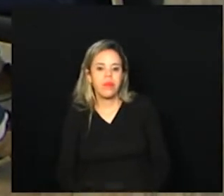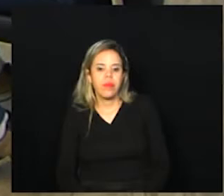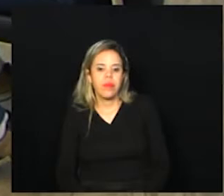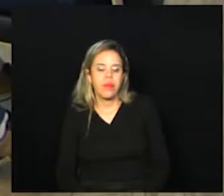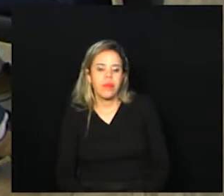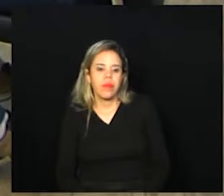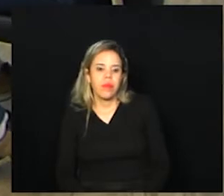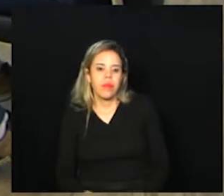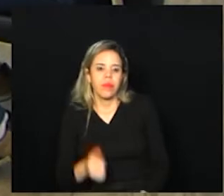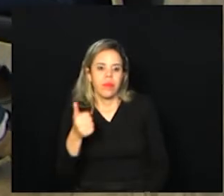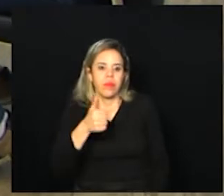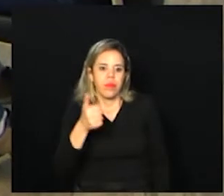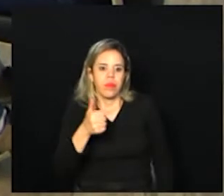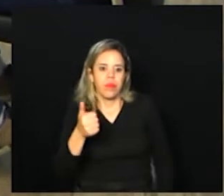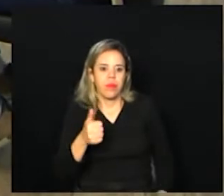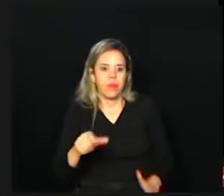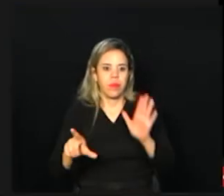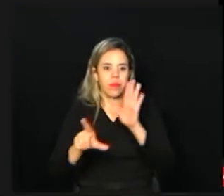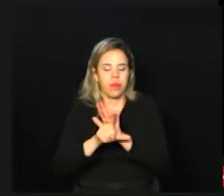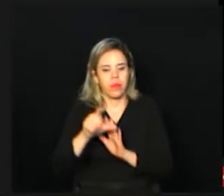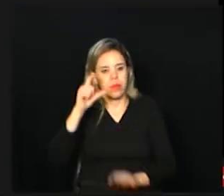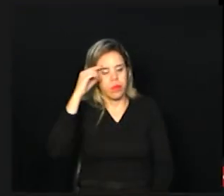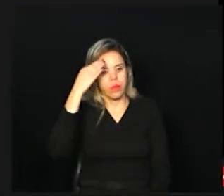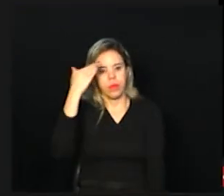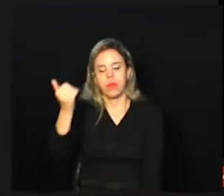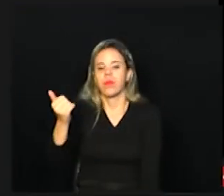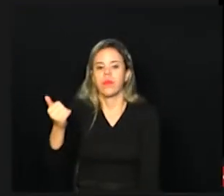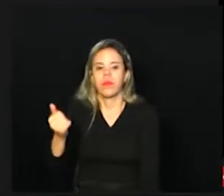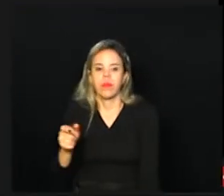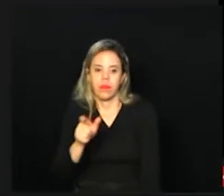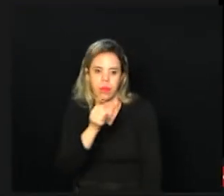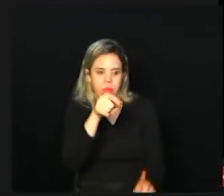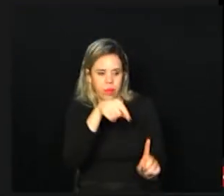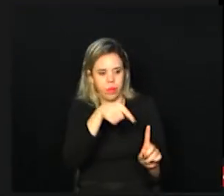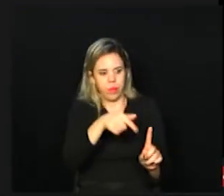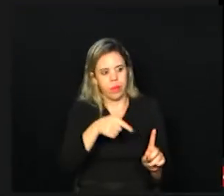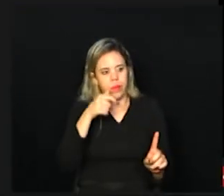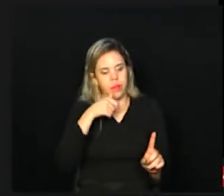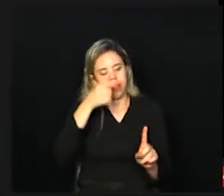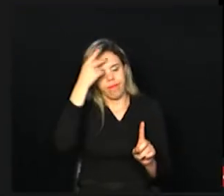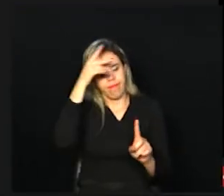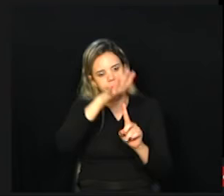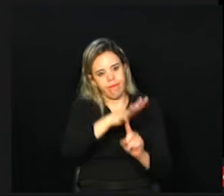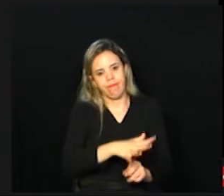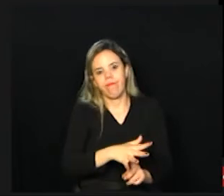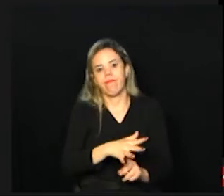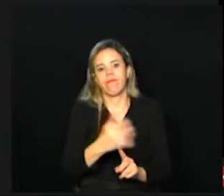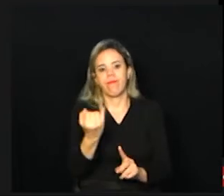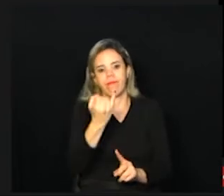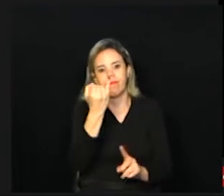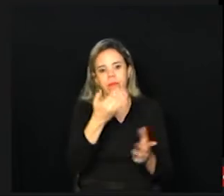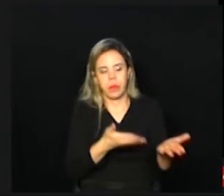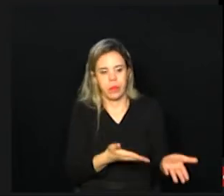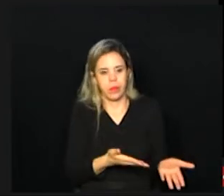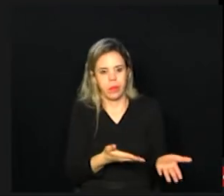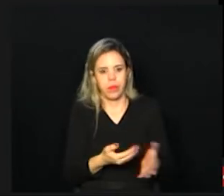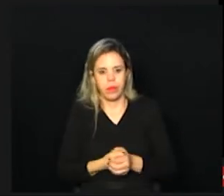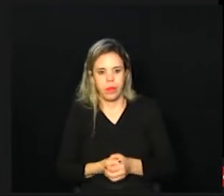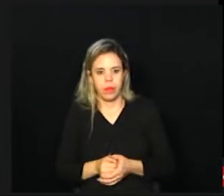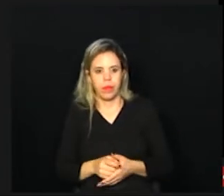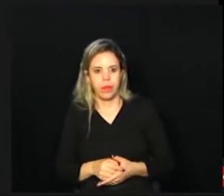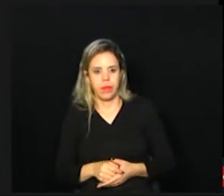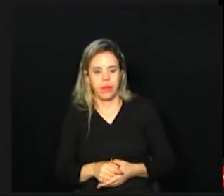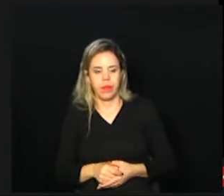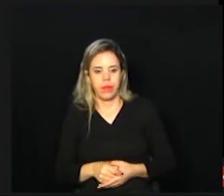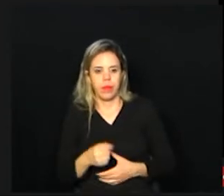Bom, primeiramente que pela Lei Maria da Penha a palavra da vítima tem peso. Segundo que a partir